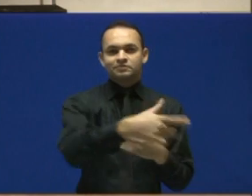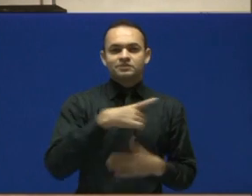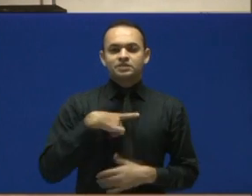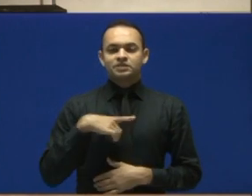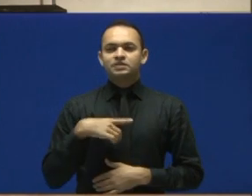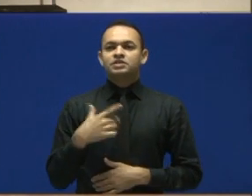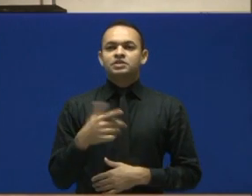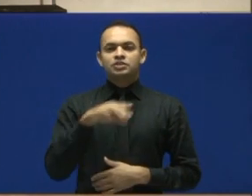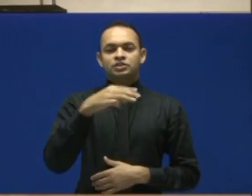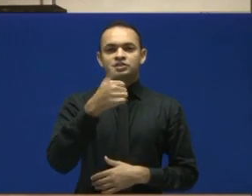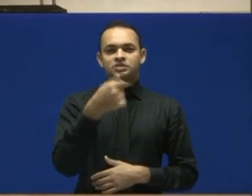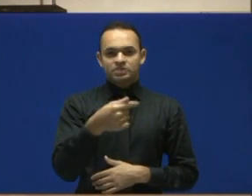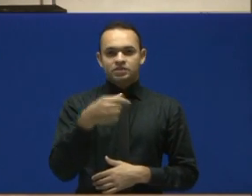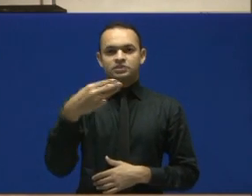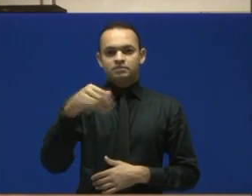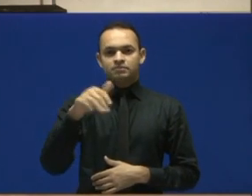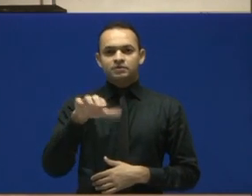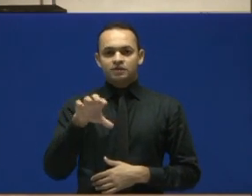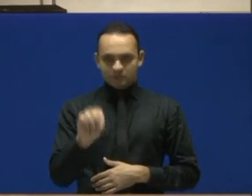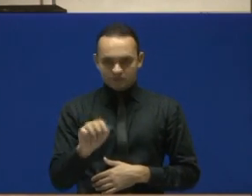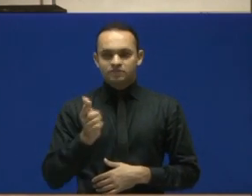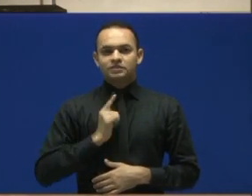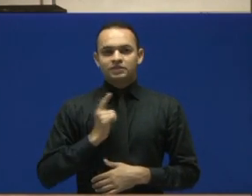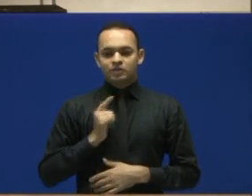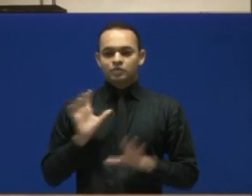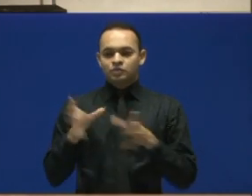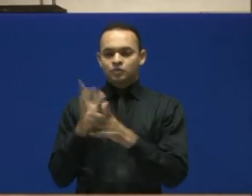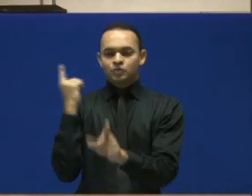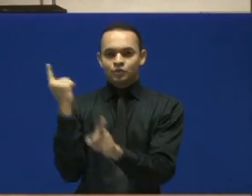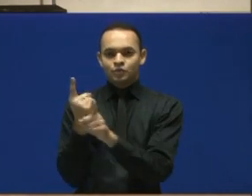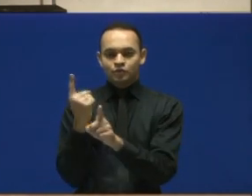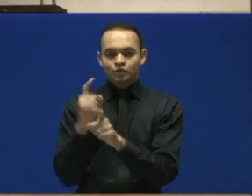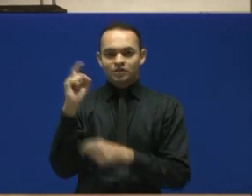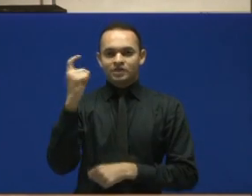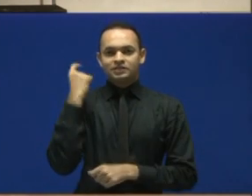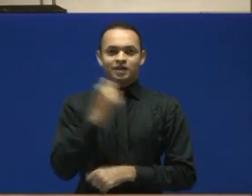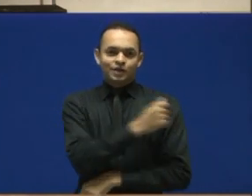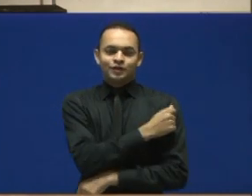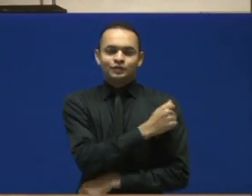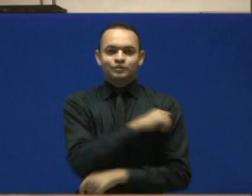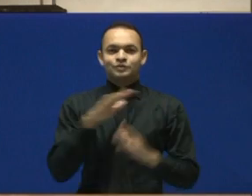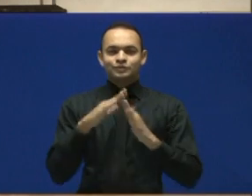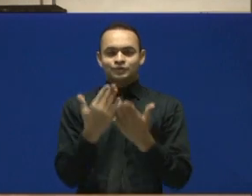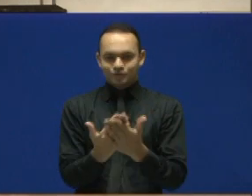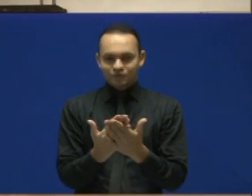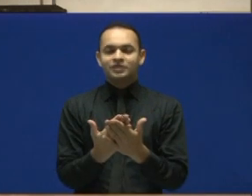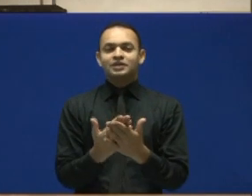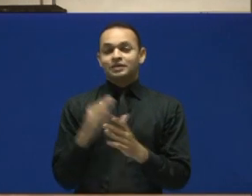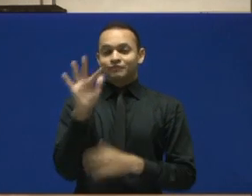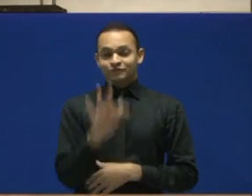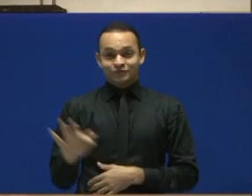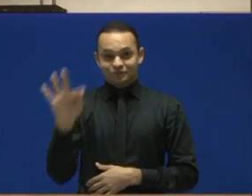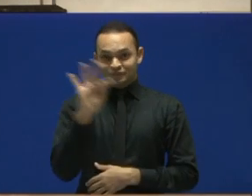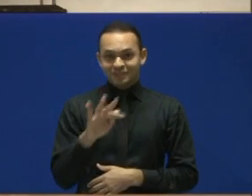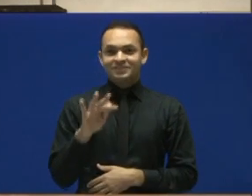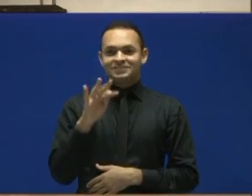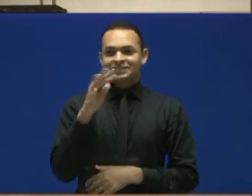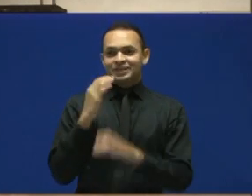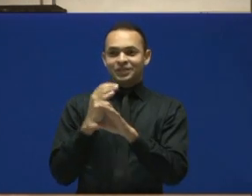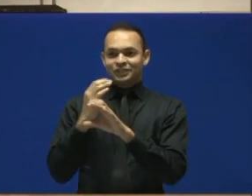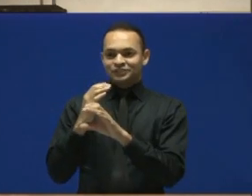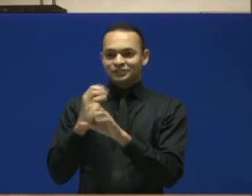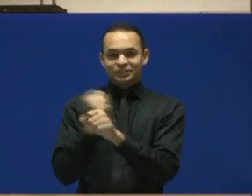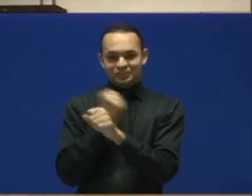encontro de ex alunos das escolas de engenharia a partir de agora vocês já podem freqüentar a festa